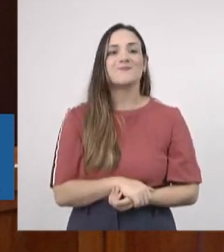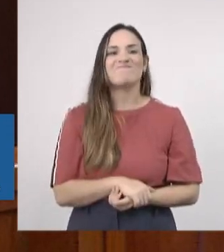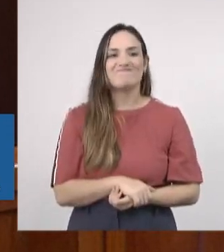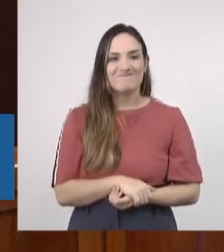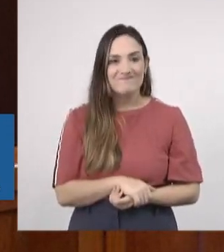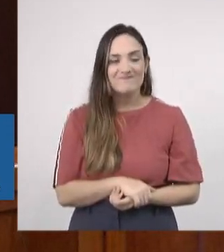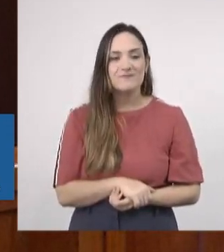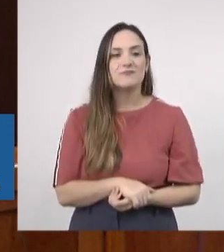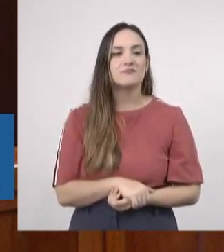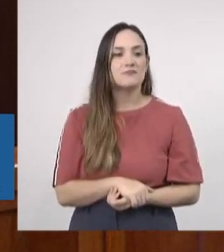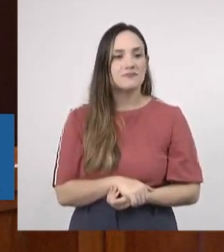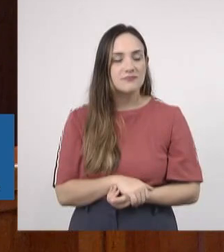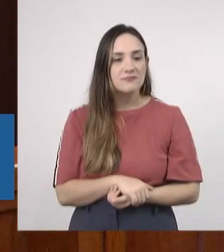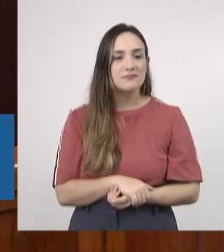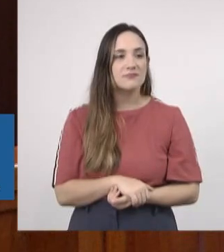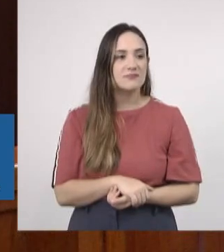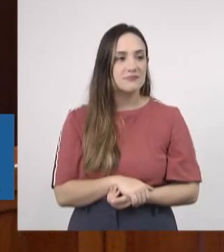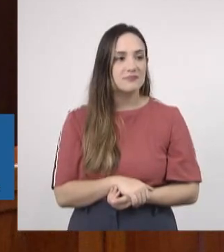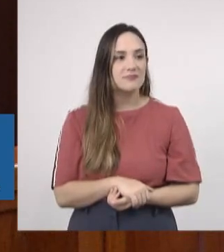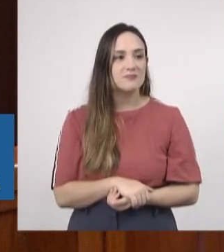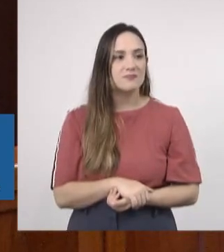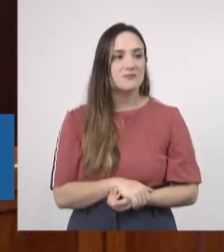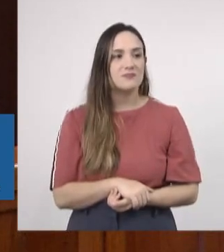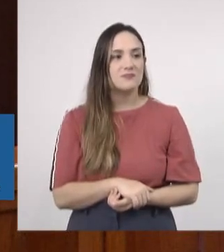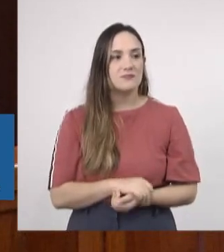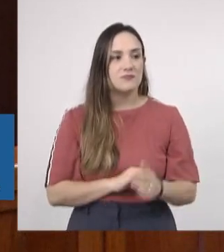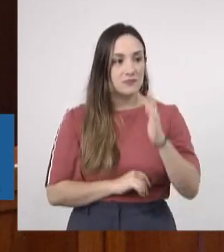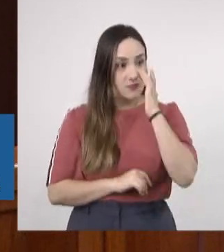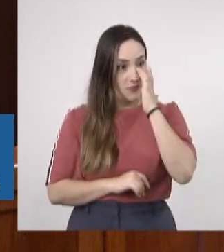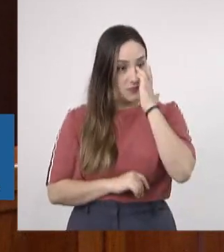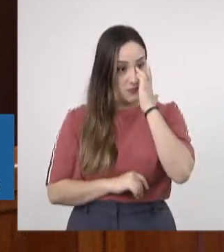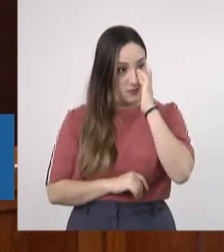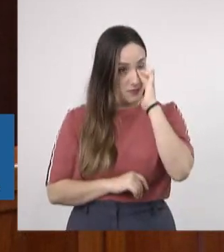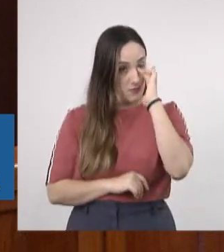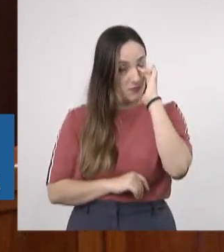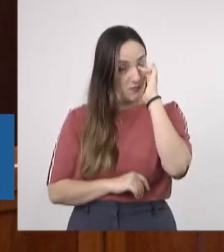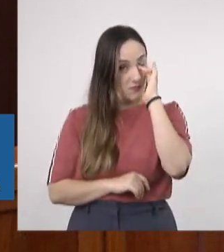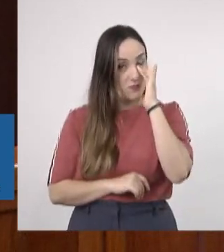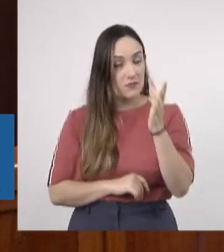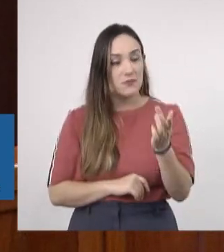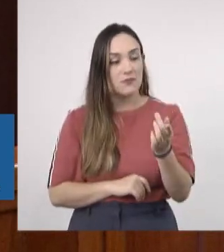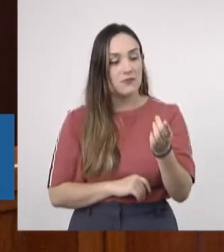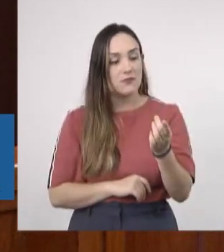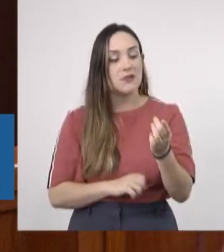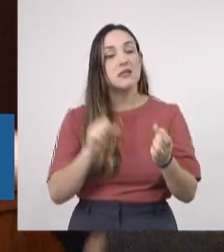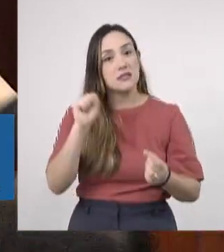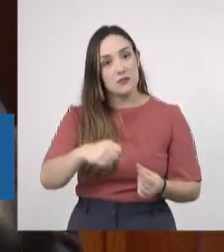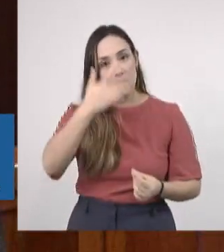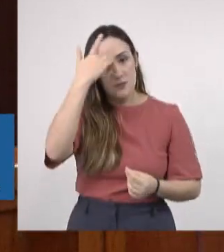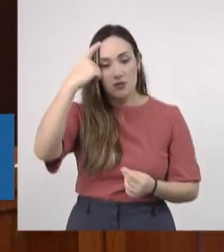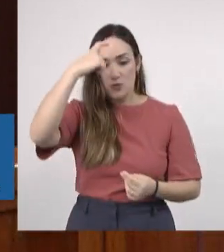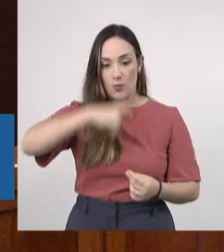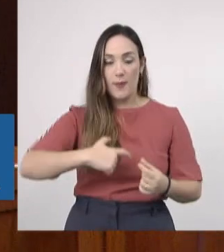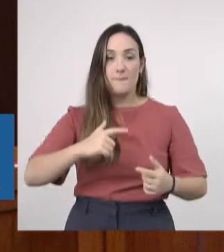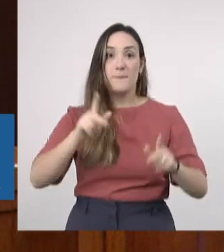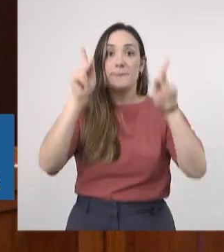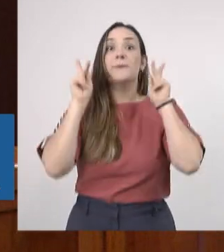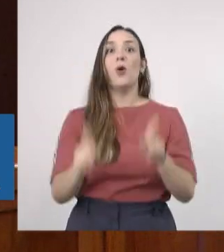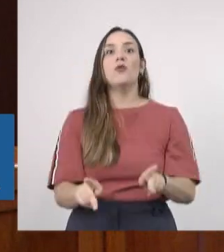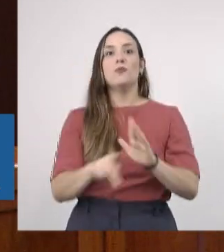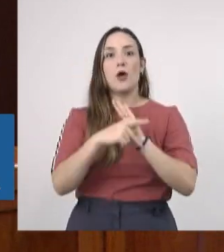tem muito a ver com o mandato de um deputado, de um agente público.